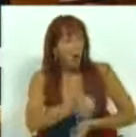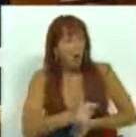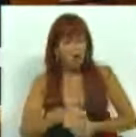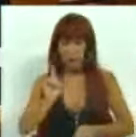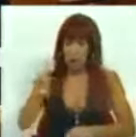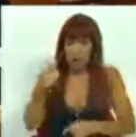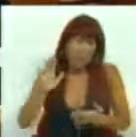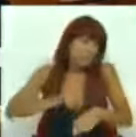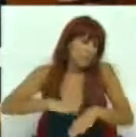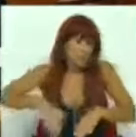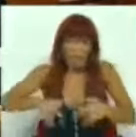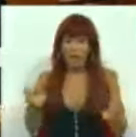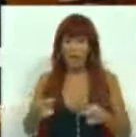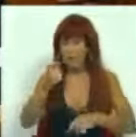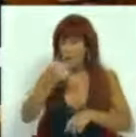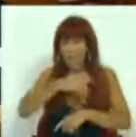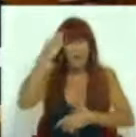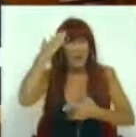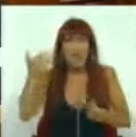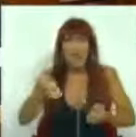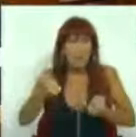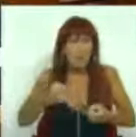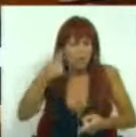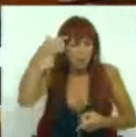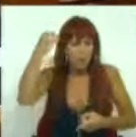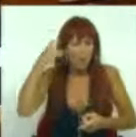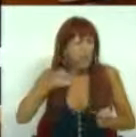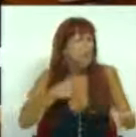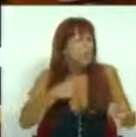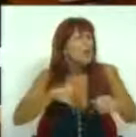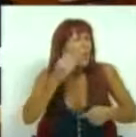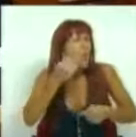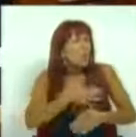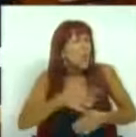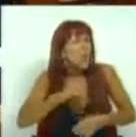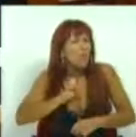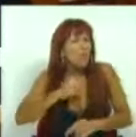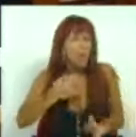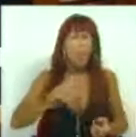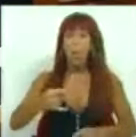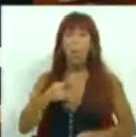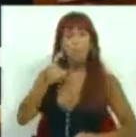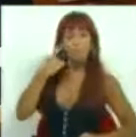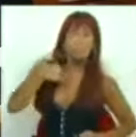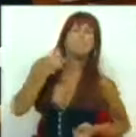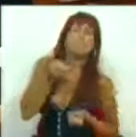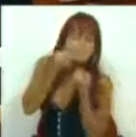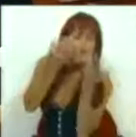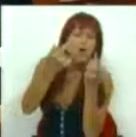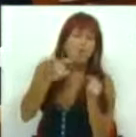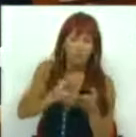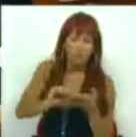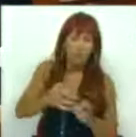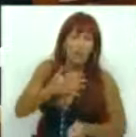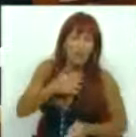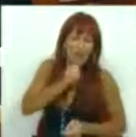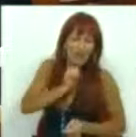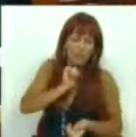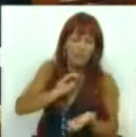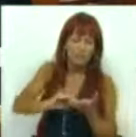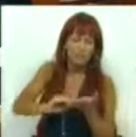no caso de, por qualquer razão, estes perderem a capacidade de compreender o seu próprio estado de saúde ou de exprimirem e comunicarem a sua